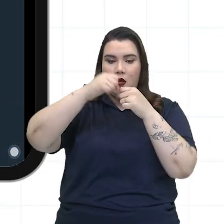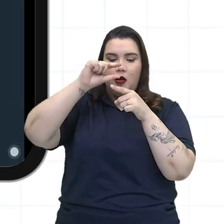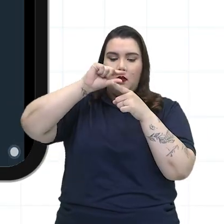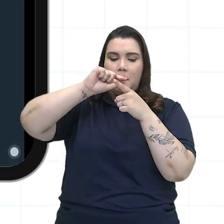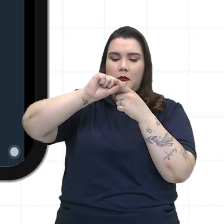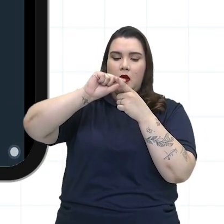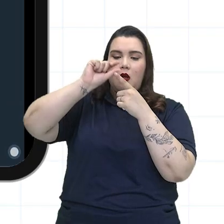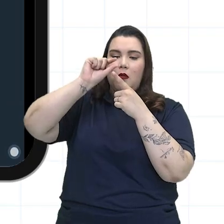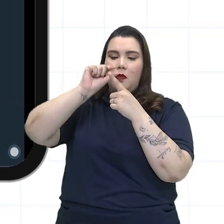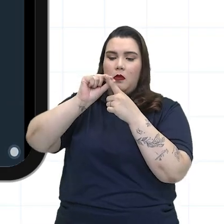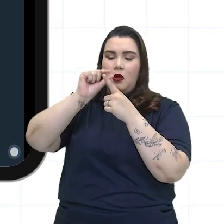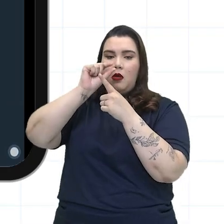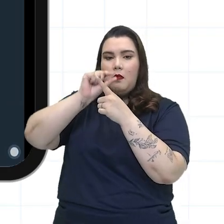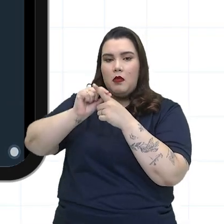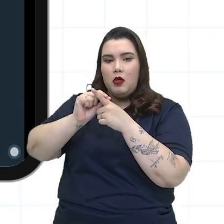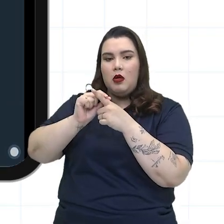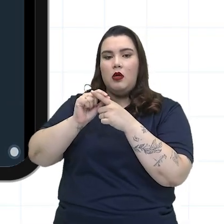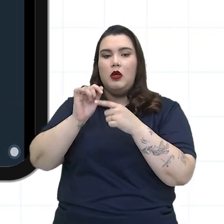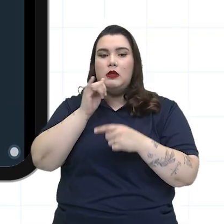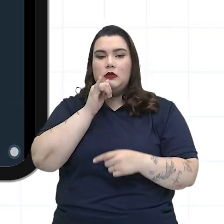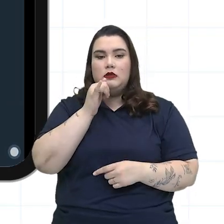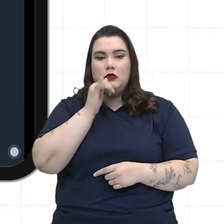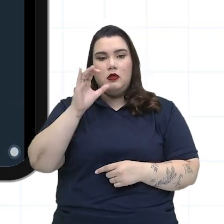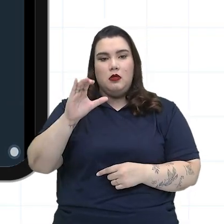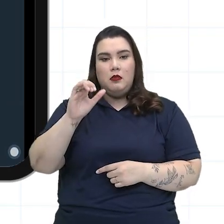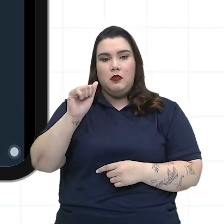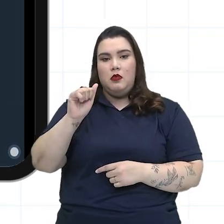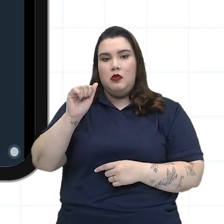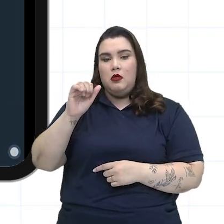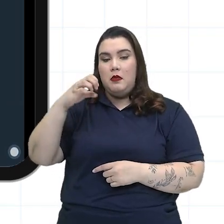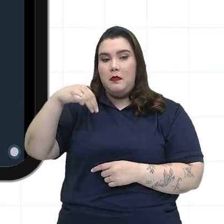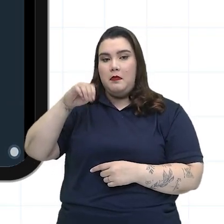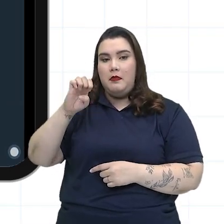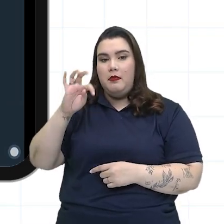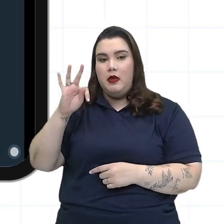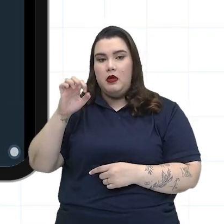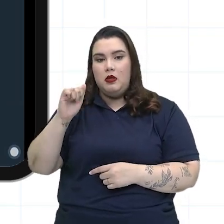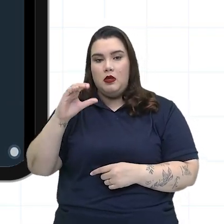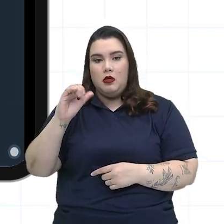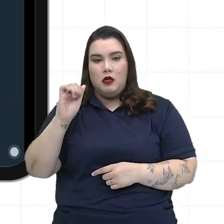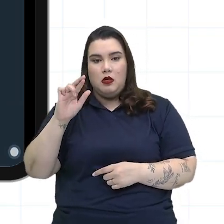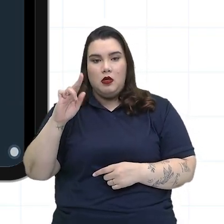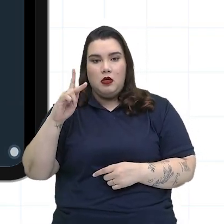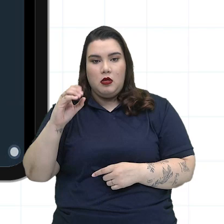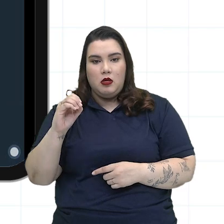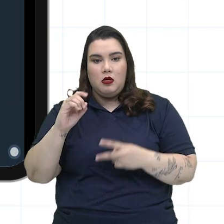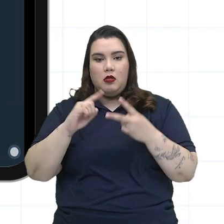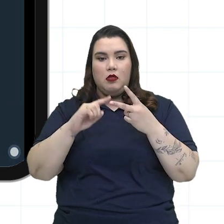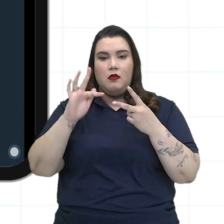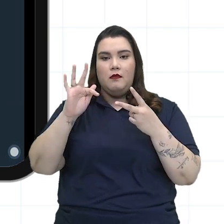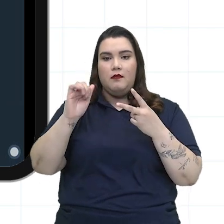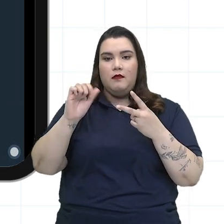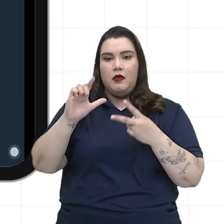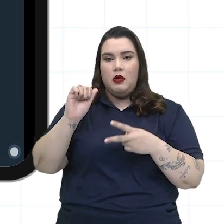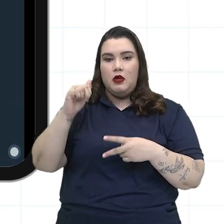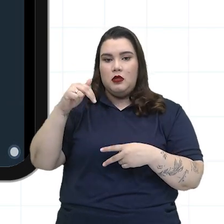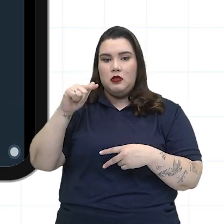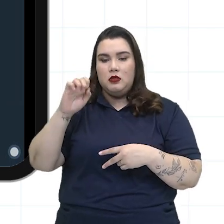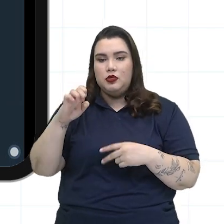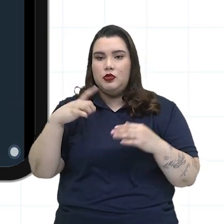entre o carpo e a falange, certo? Essa movimentação que nós temos na